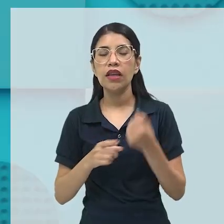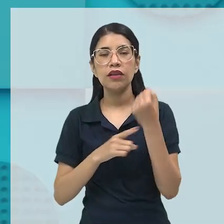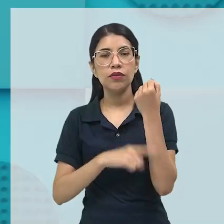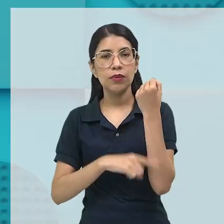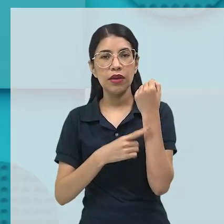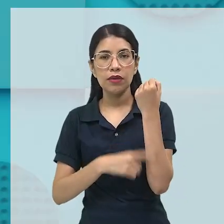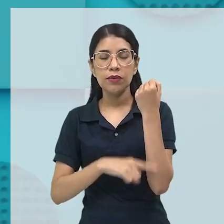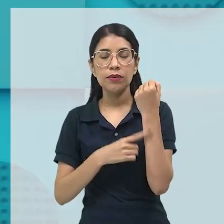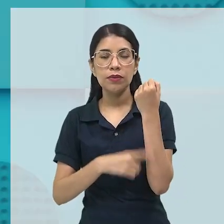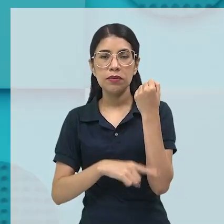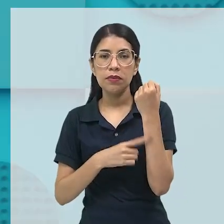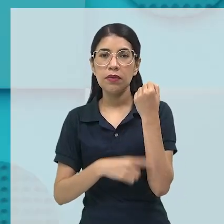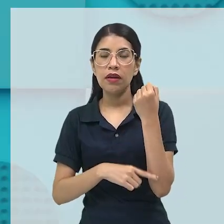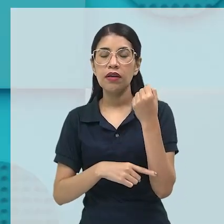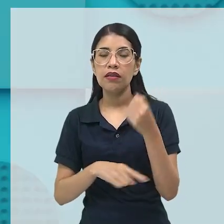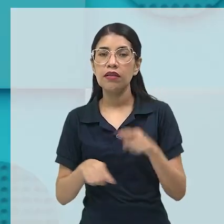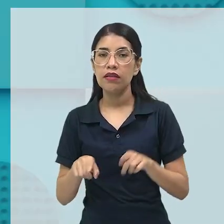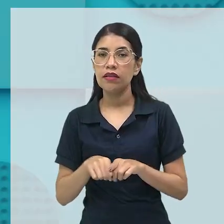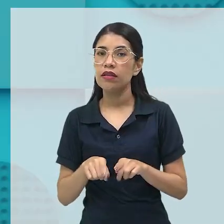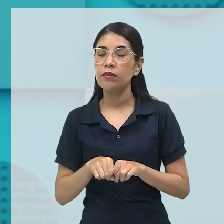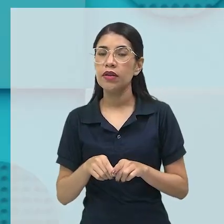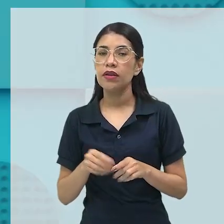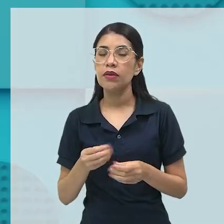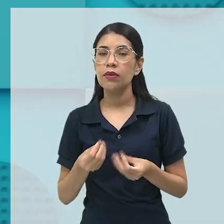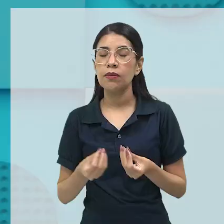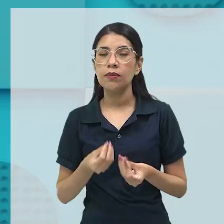fricção, do arrastar, né, de